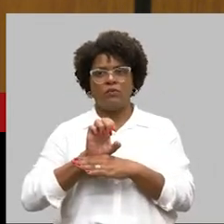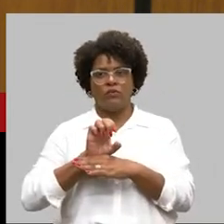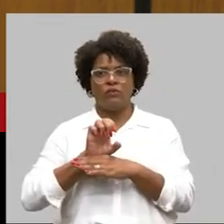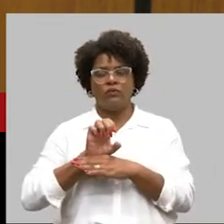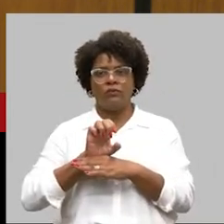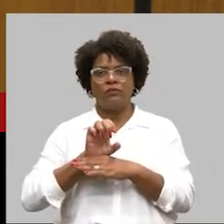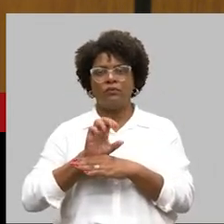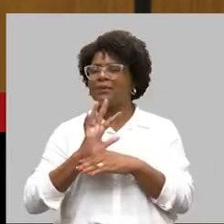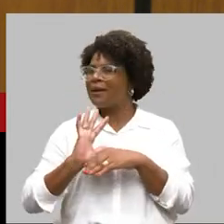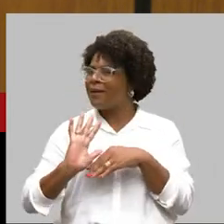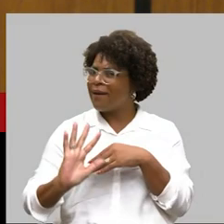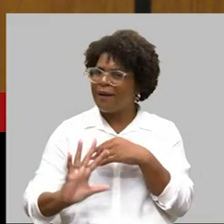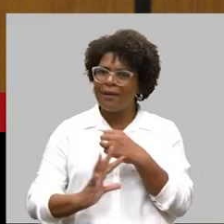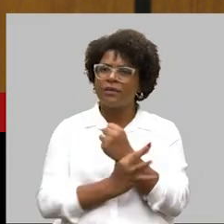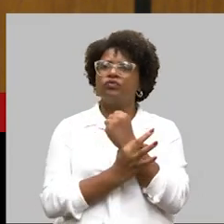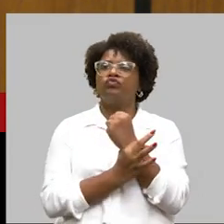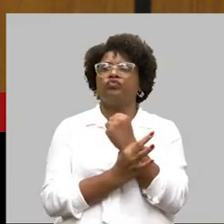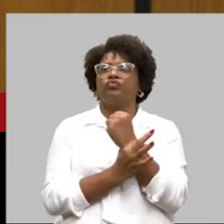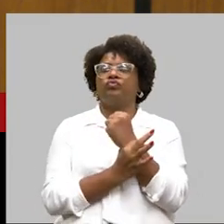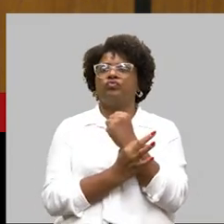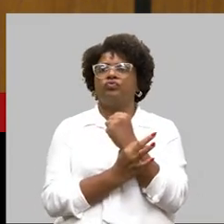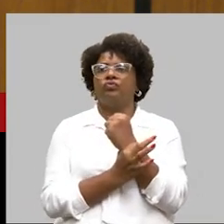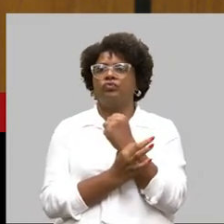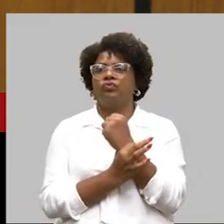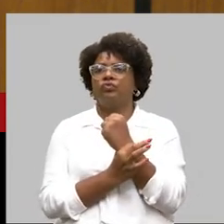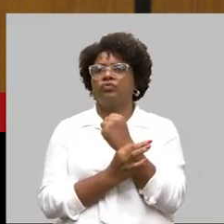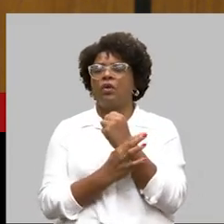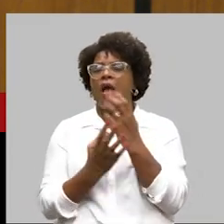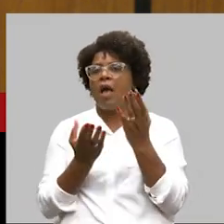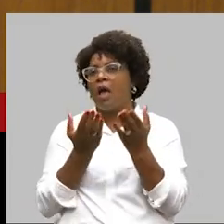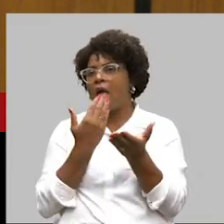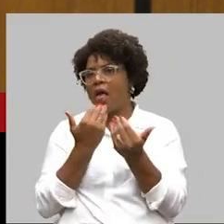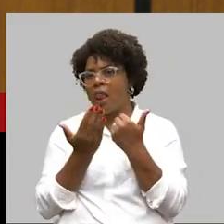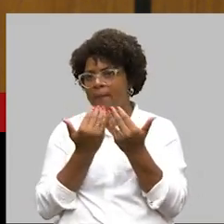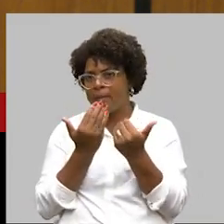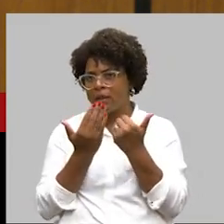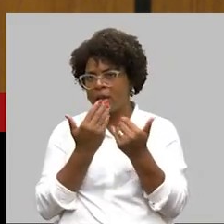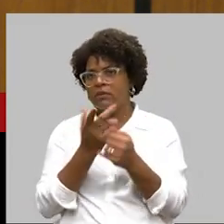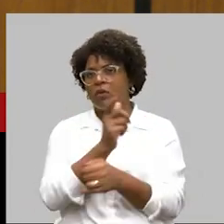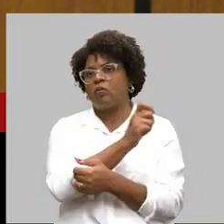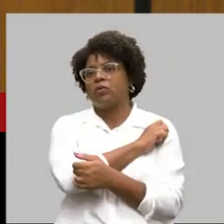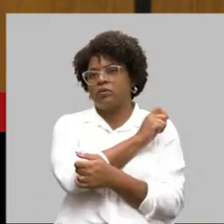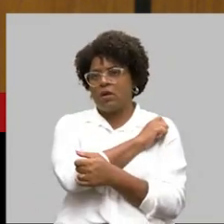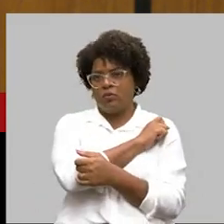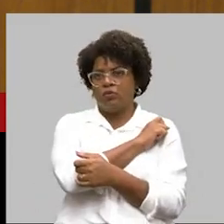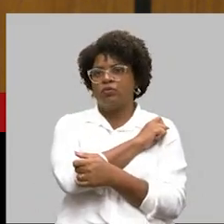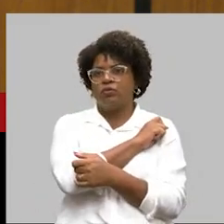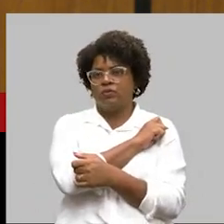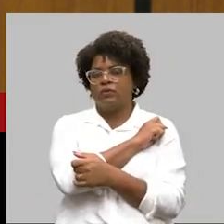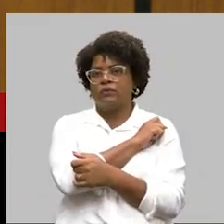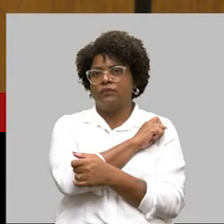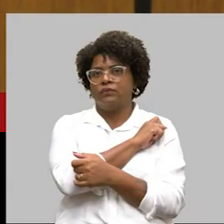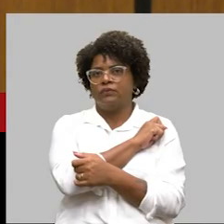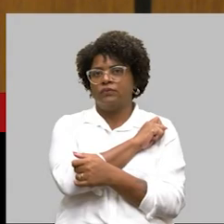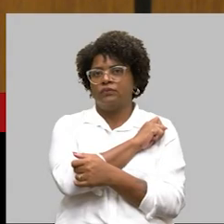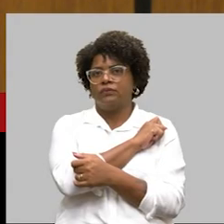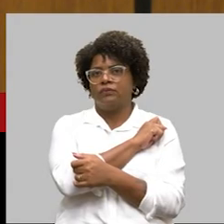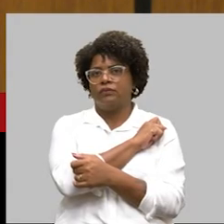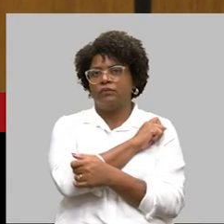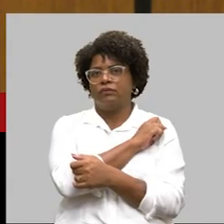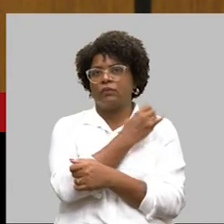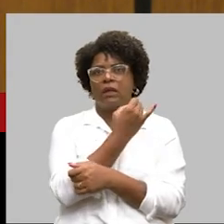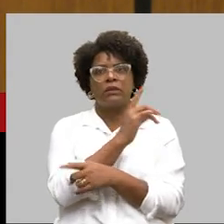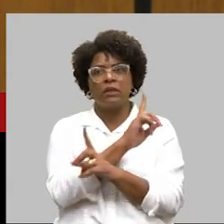de garantir essa essa alimentação pro pros nossos estudantes caso